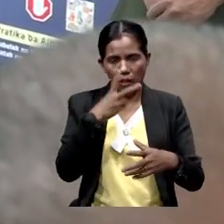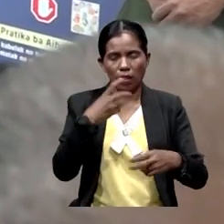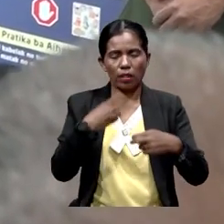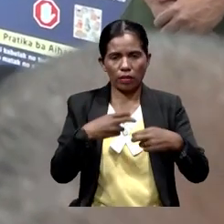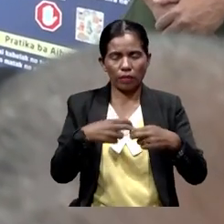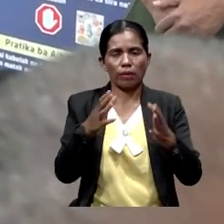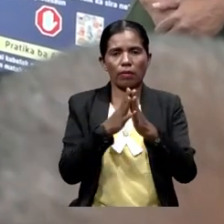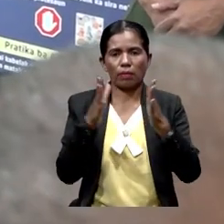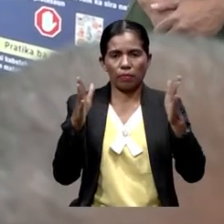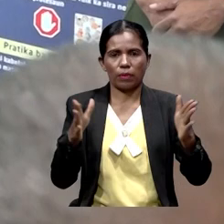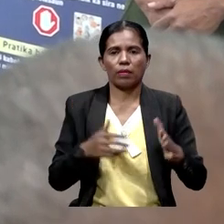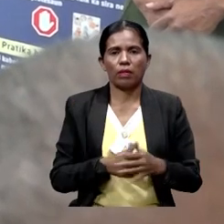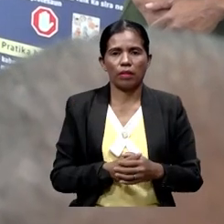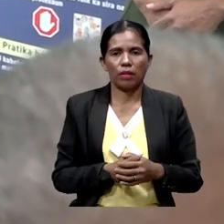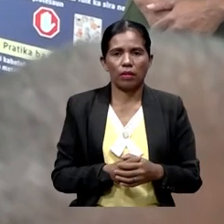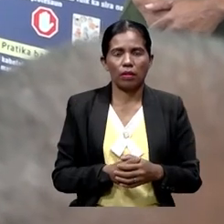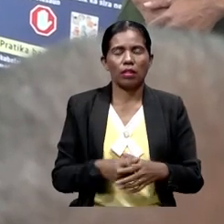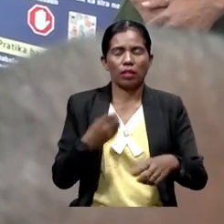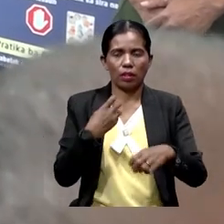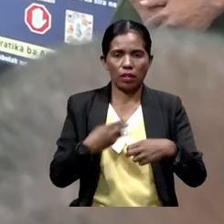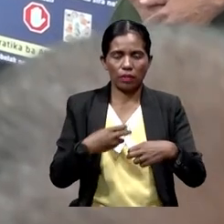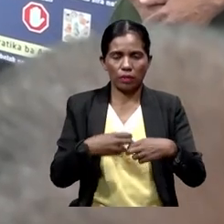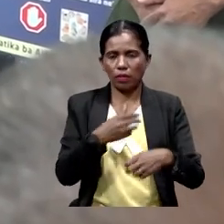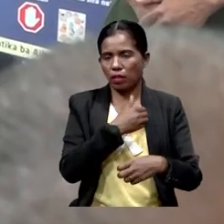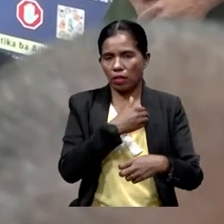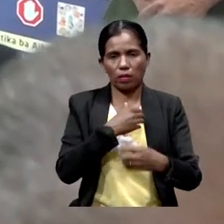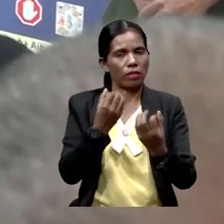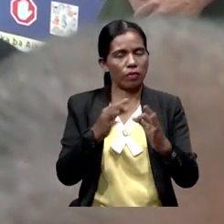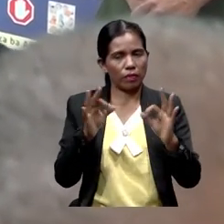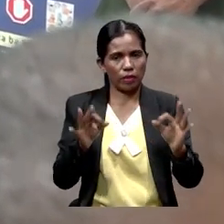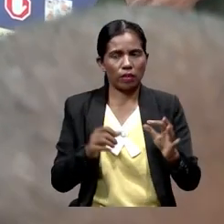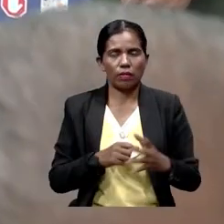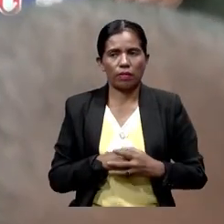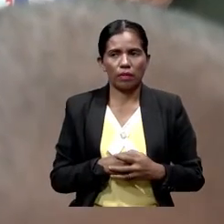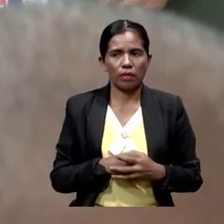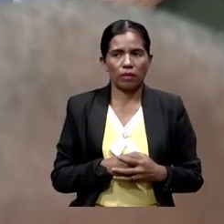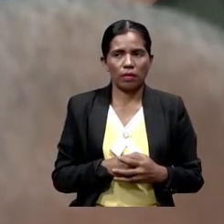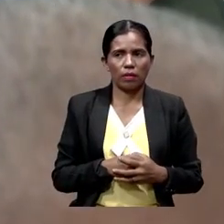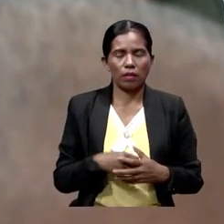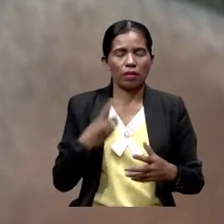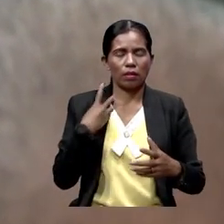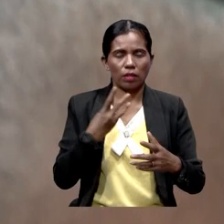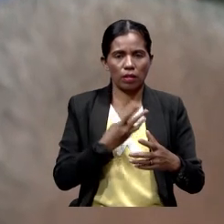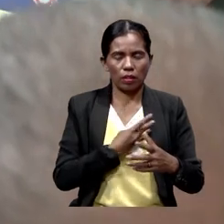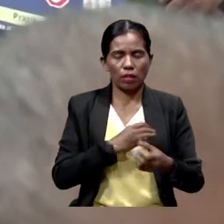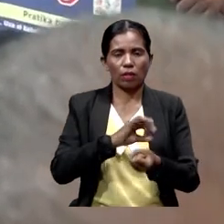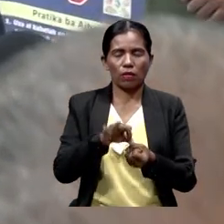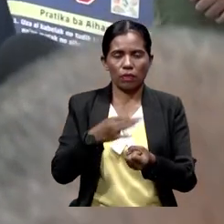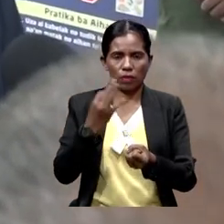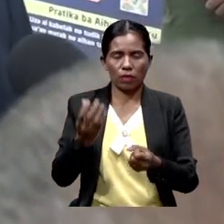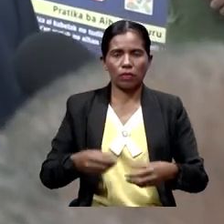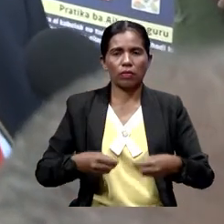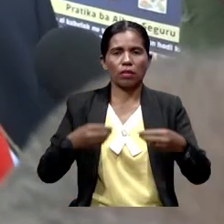teve e desafio não se deu cromata, assim. Covid, esse impacto